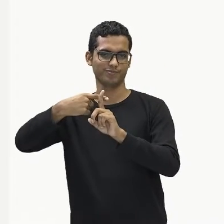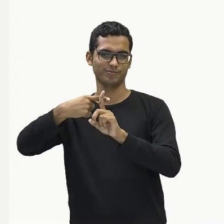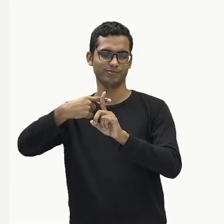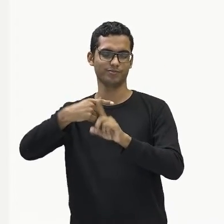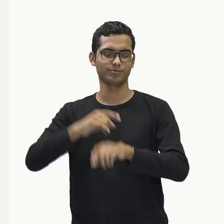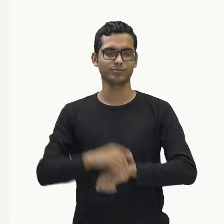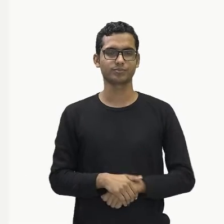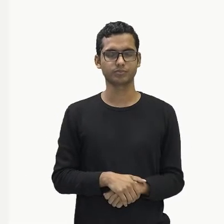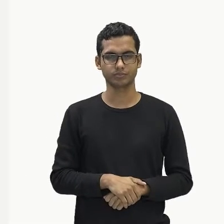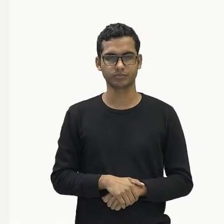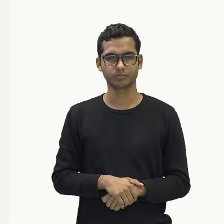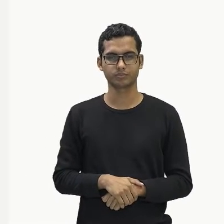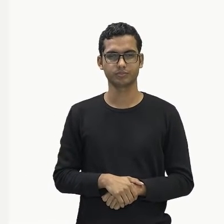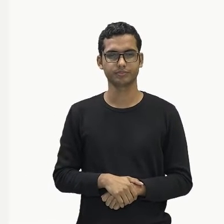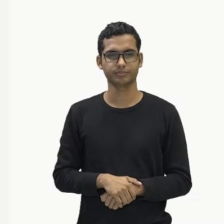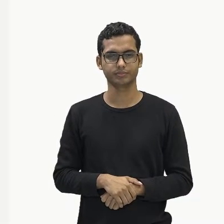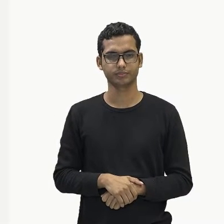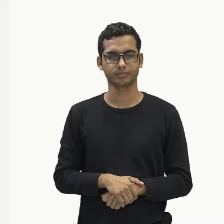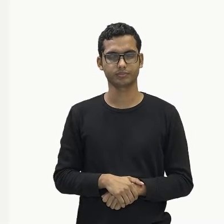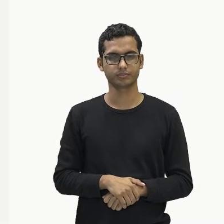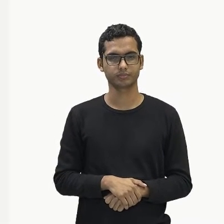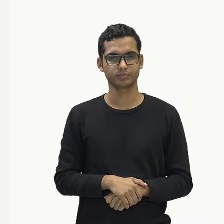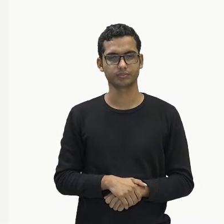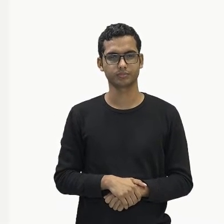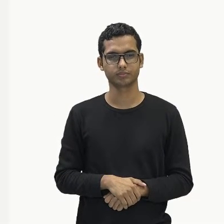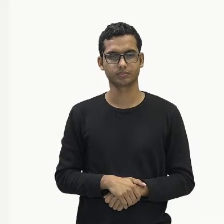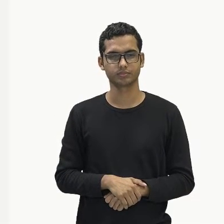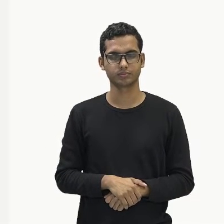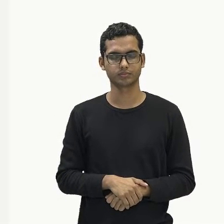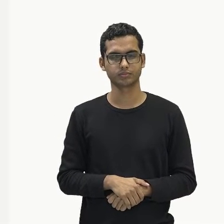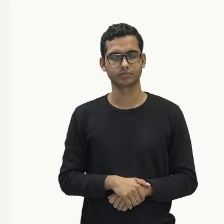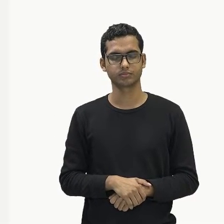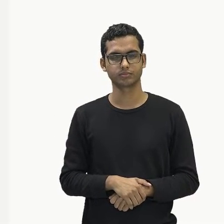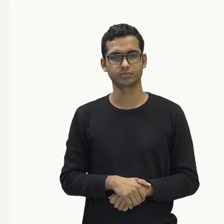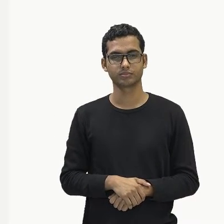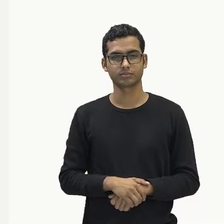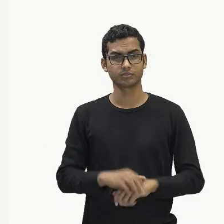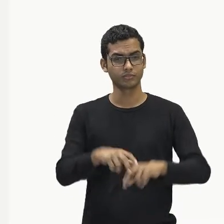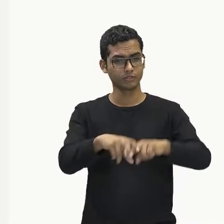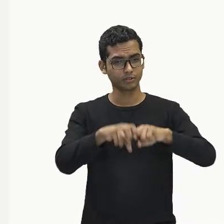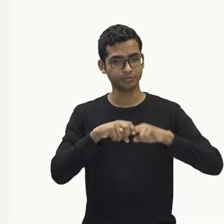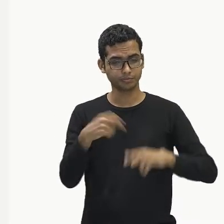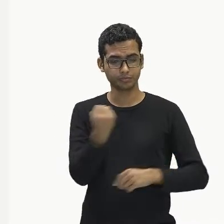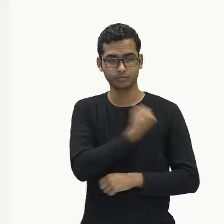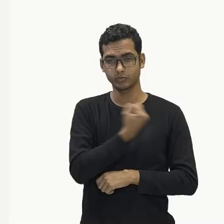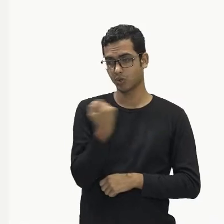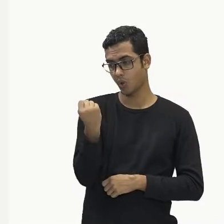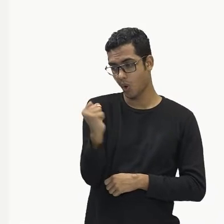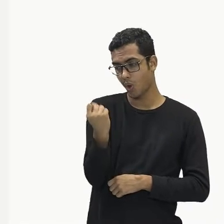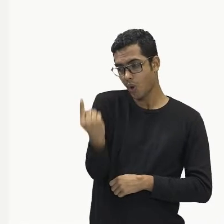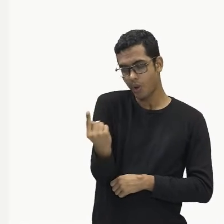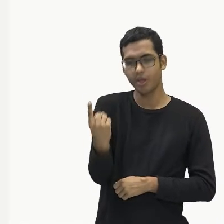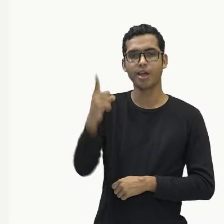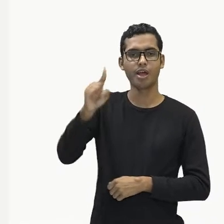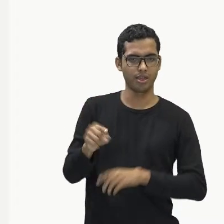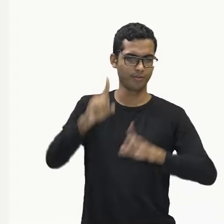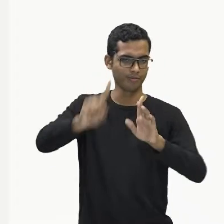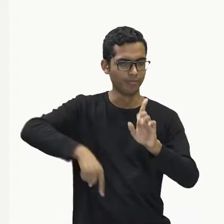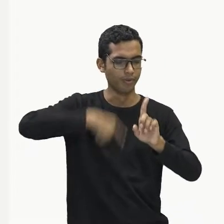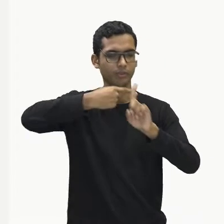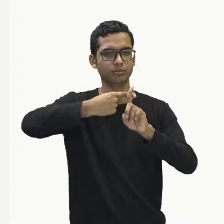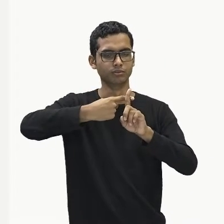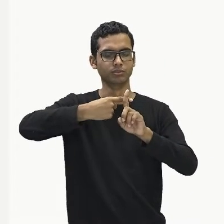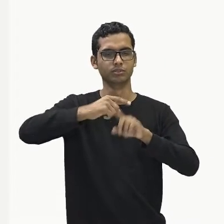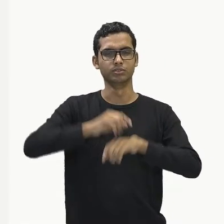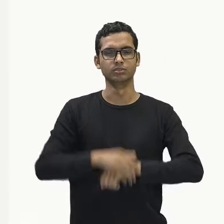aqui, o resultado só pode ser positivo. Por isso que o 81 tem o sinal de mais.